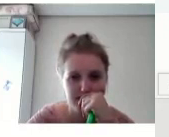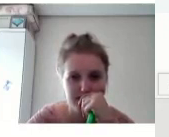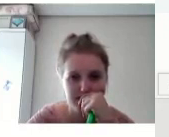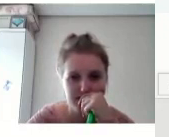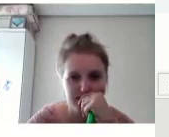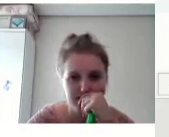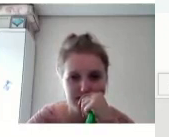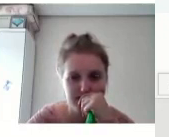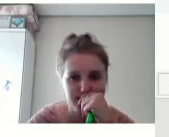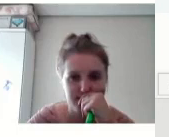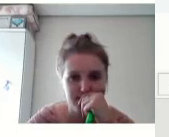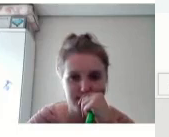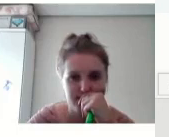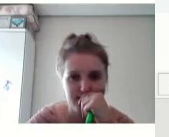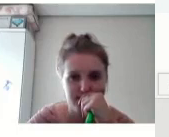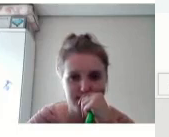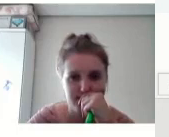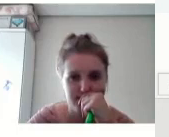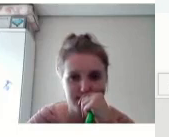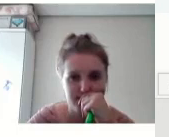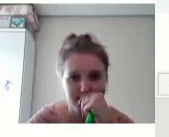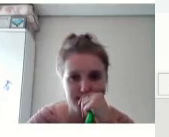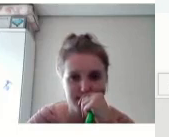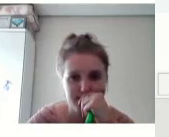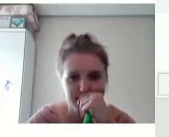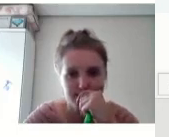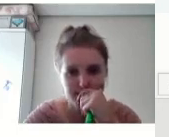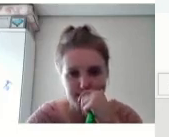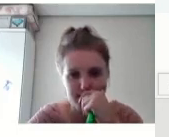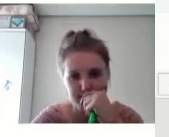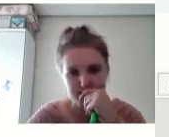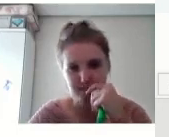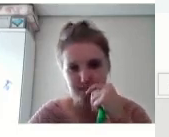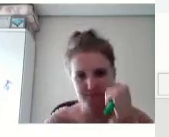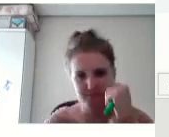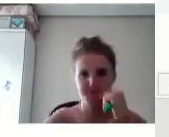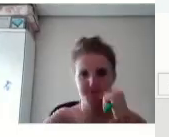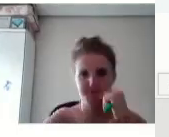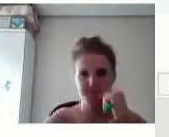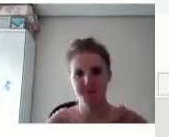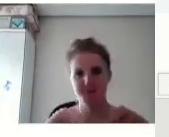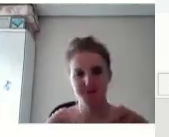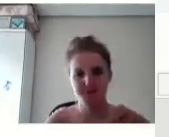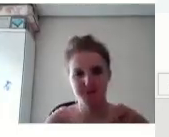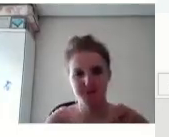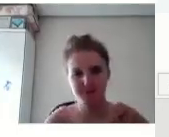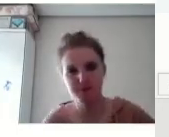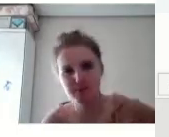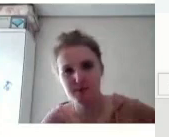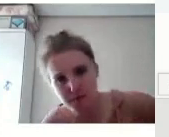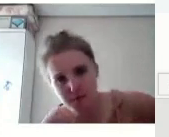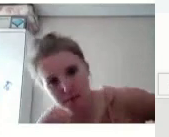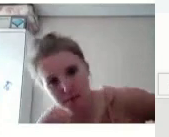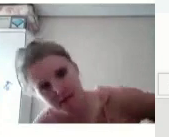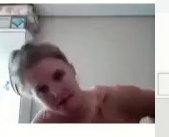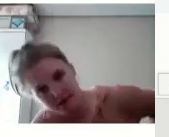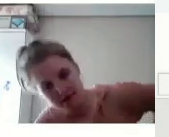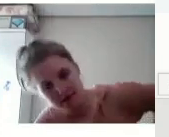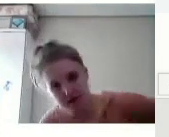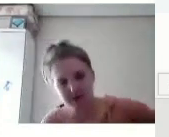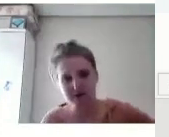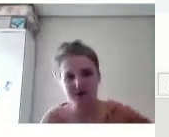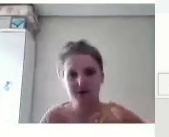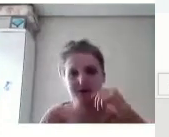campo e a derivada do campo, né? Então, para ΔS ser zero, essa condição, o argumento aqui dentro do integrando tem que ser nulo,